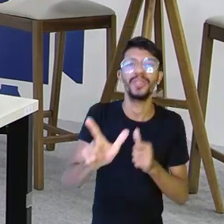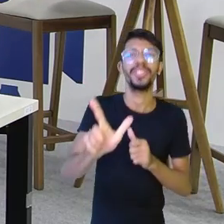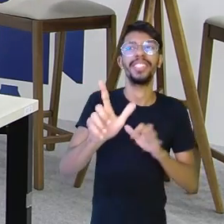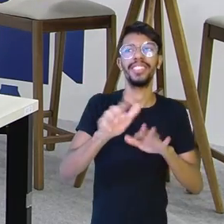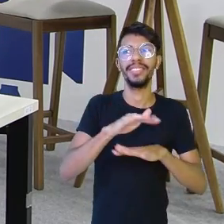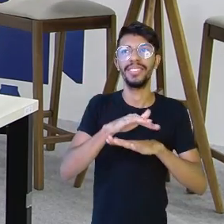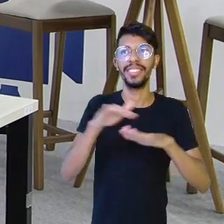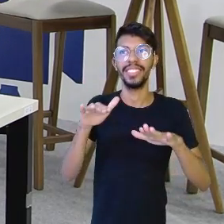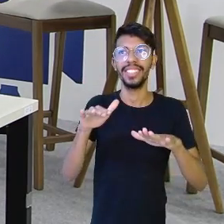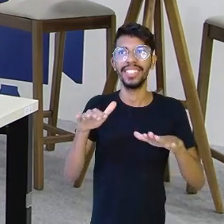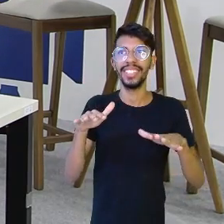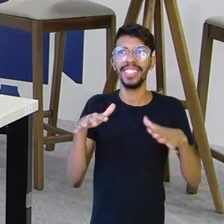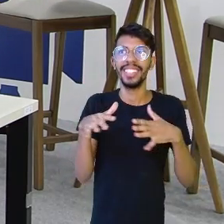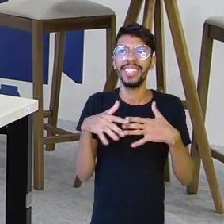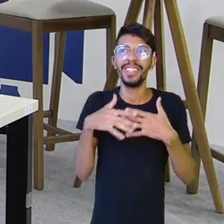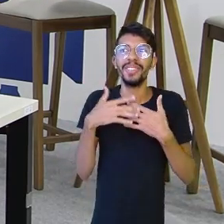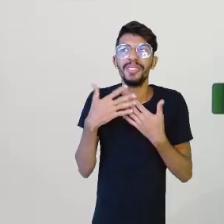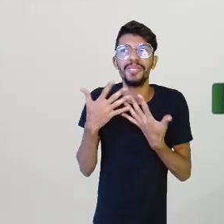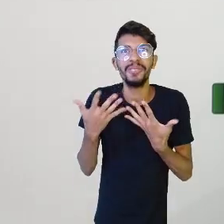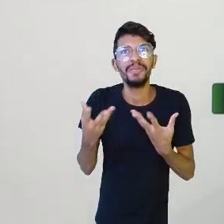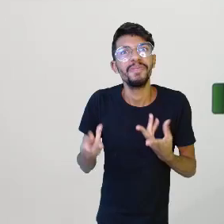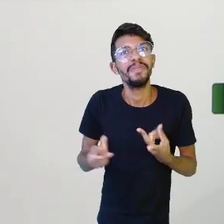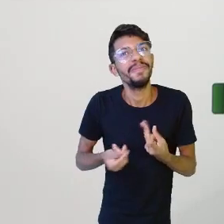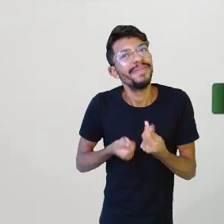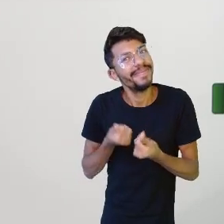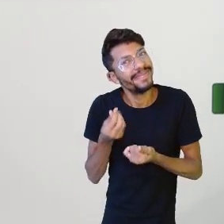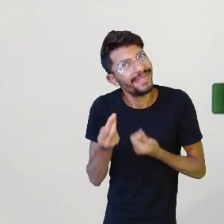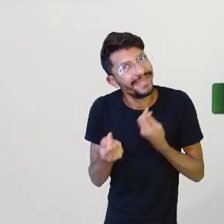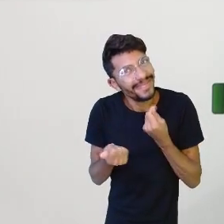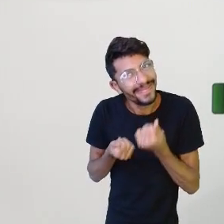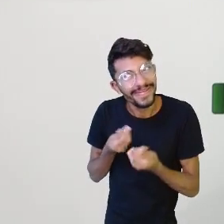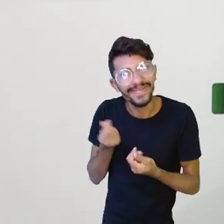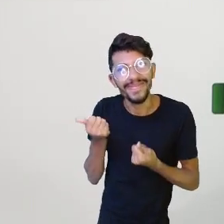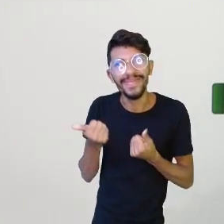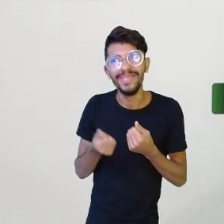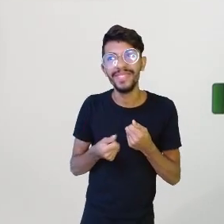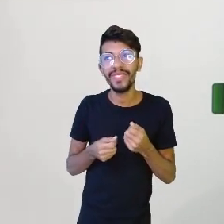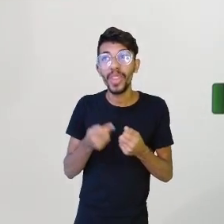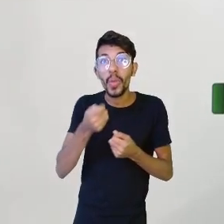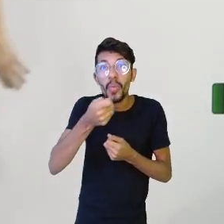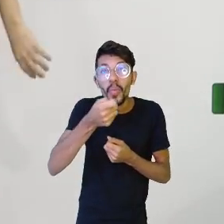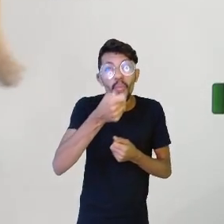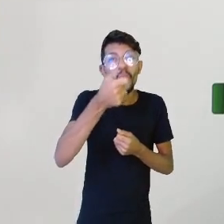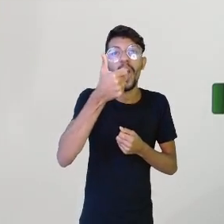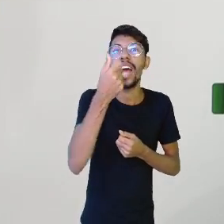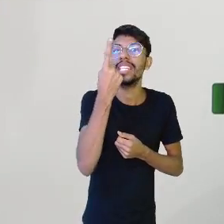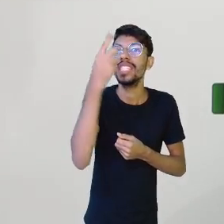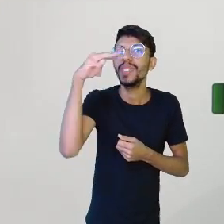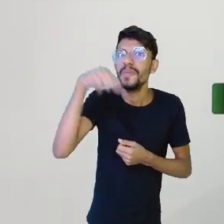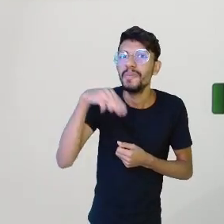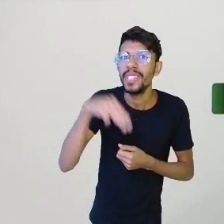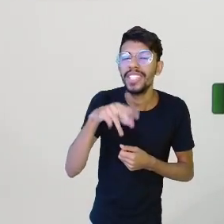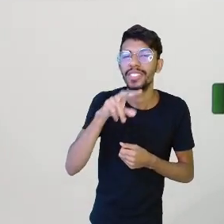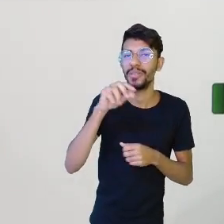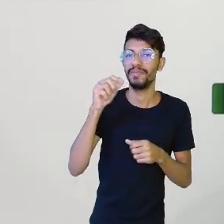Conseguiu. Quantos anos depois eu consegui? Quase 1 minuto.